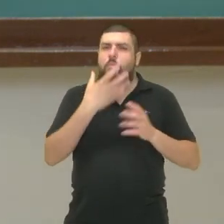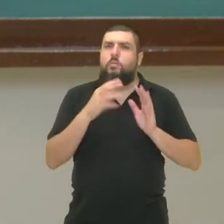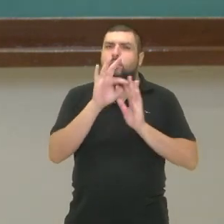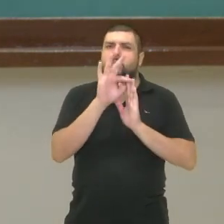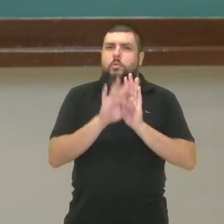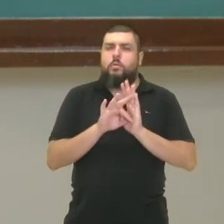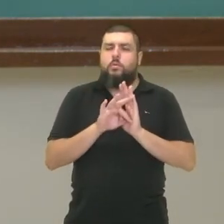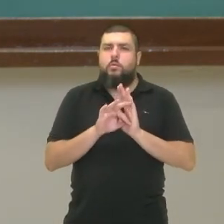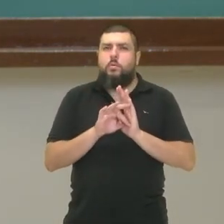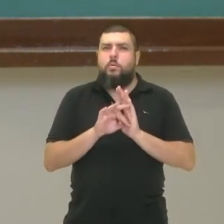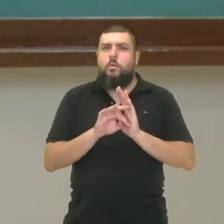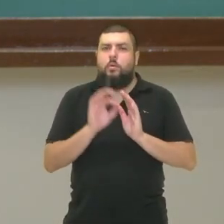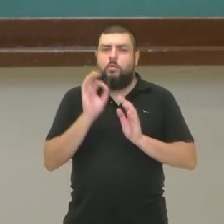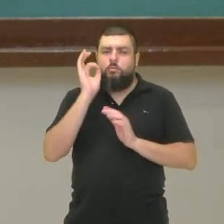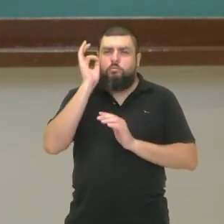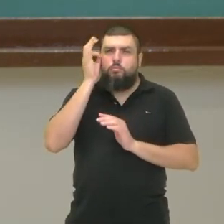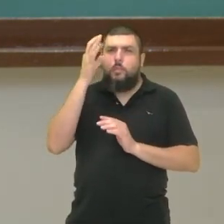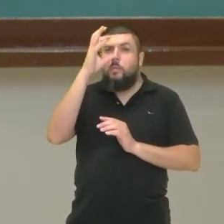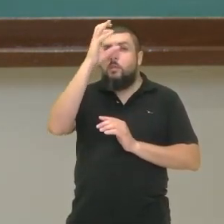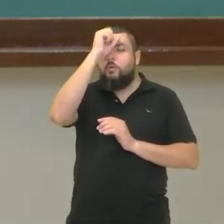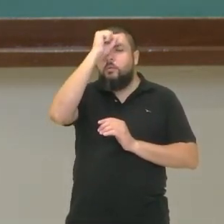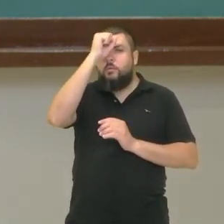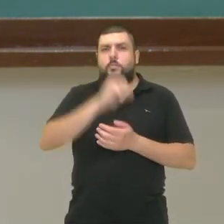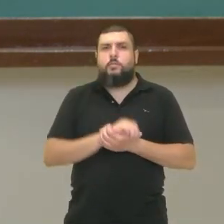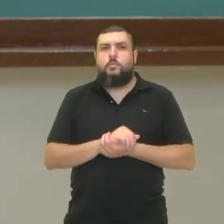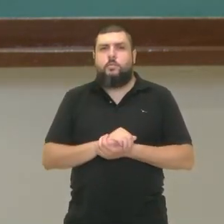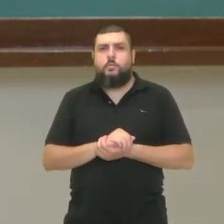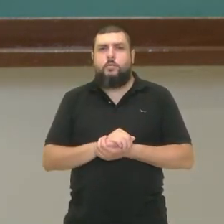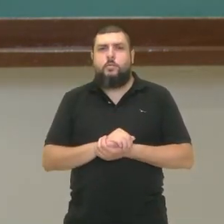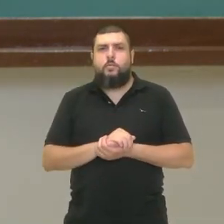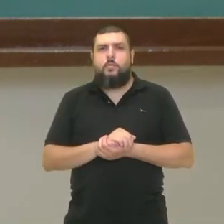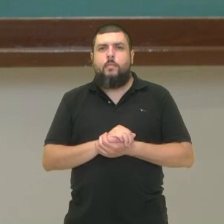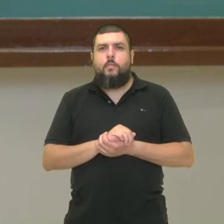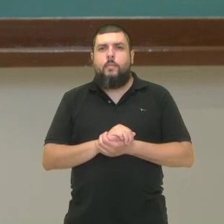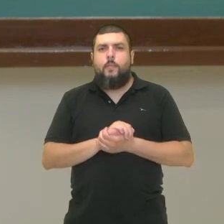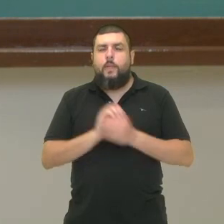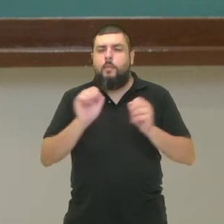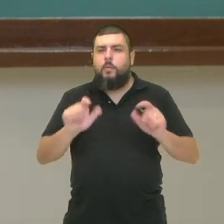vai aprendendo enquanto escreve. Acesse